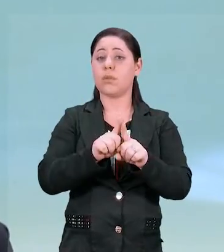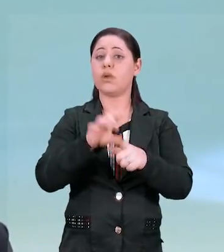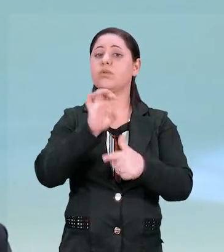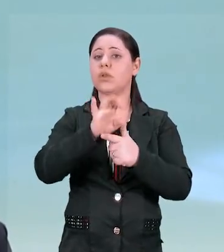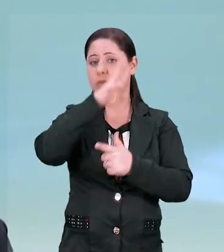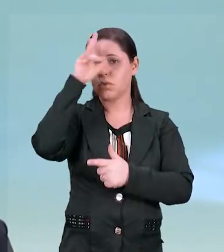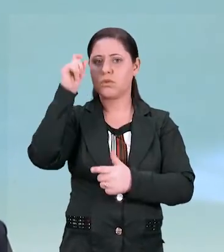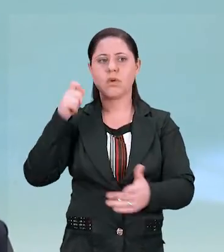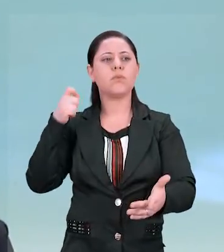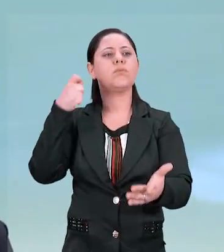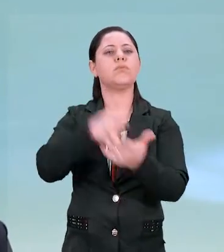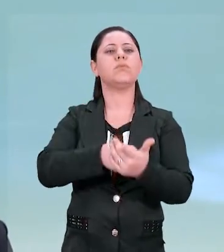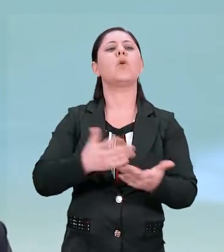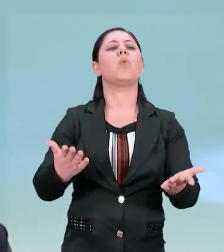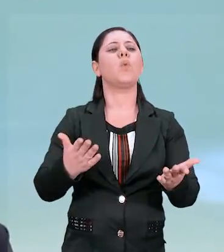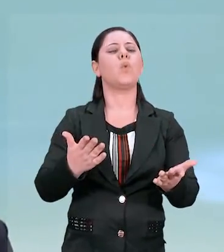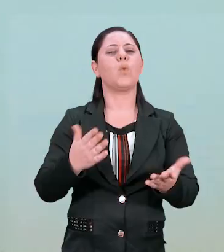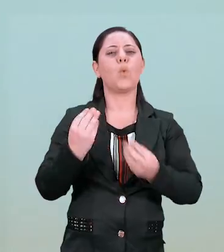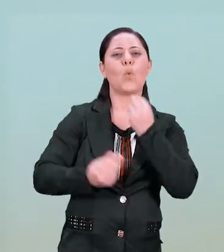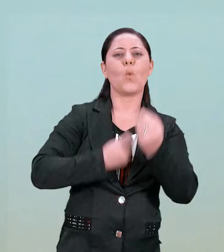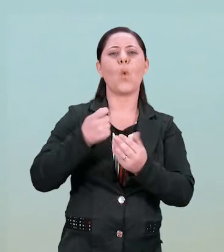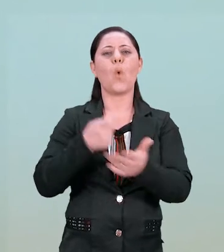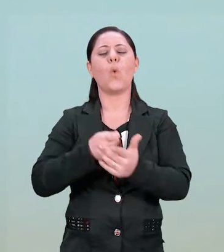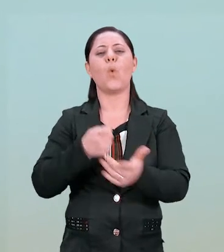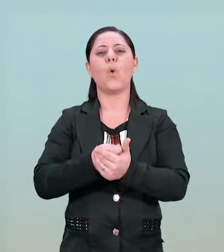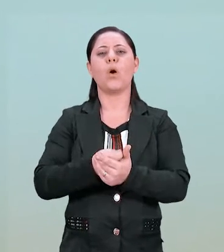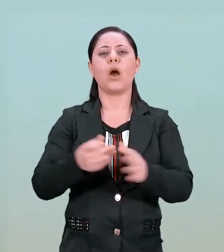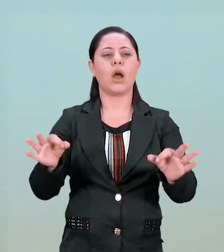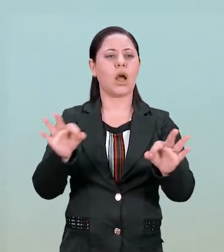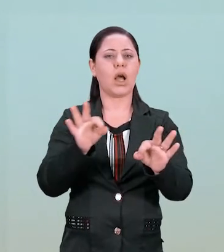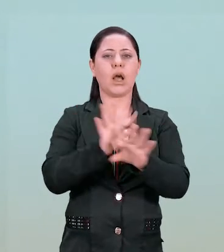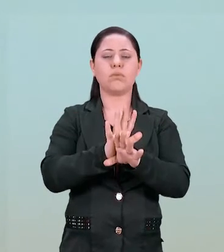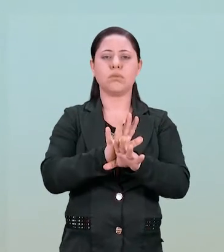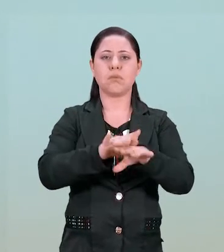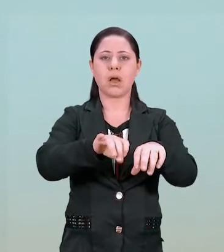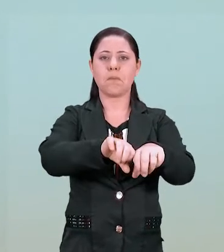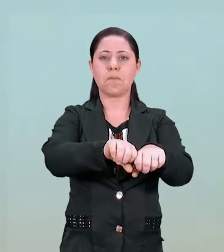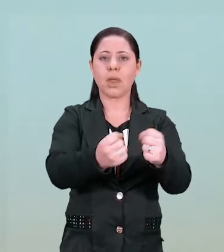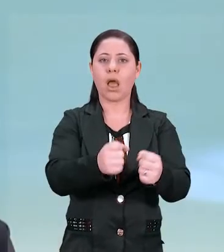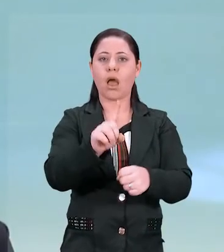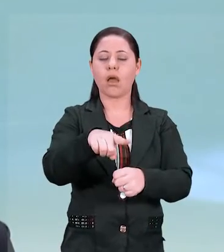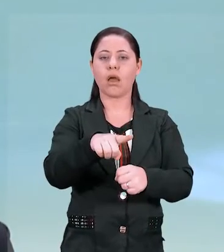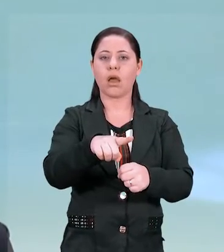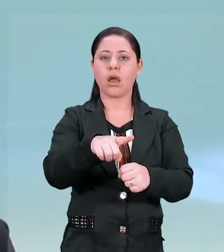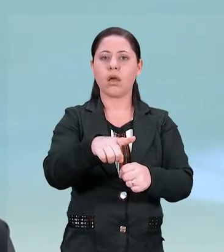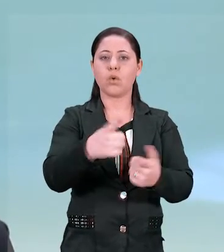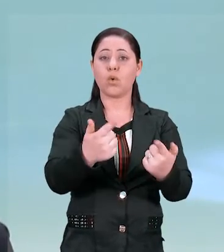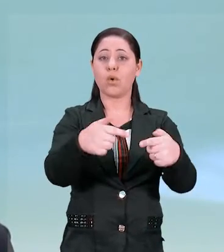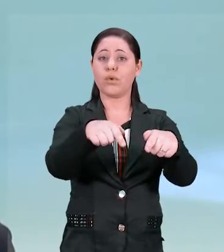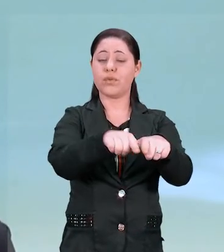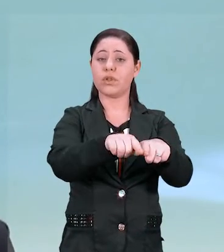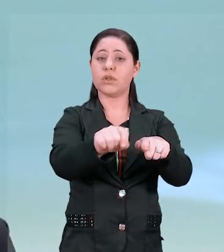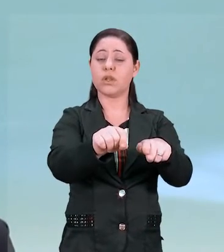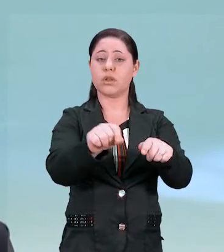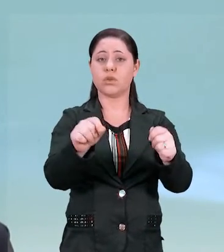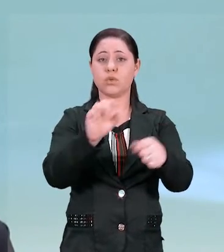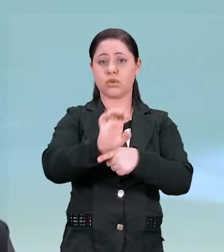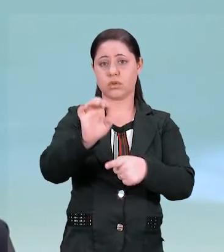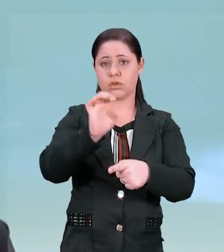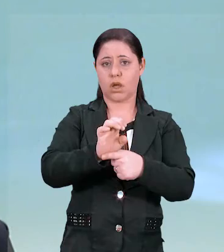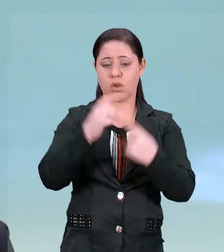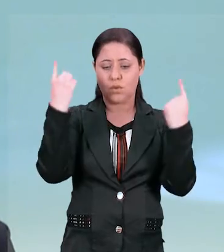do encerramento do contrato, do convênio, que coloca o Estado na atuação no combate ao